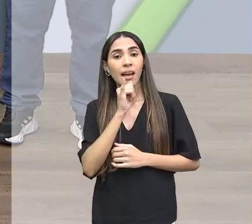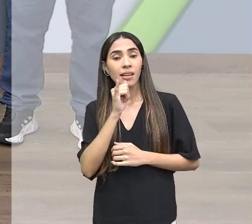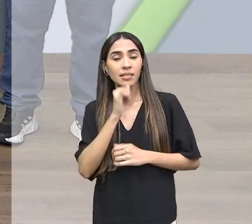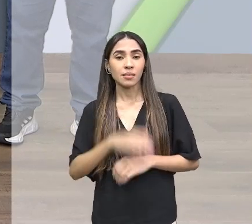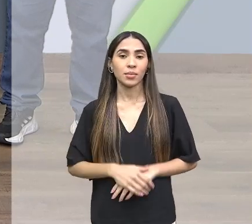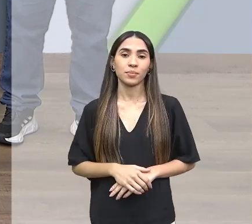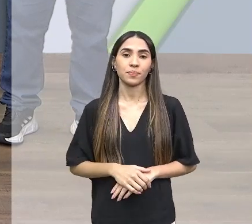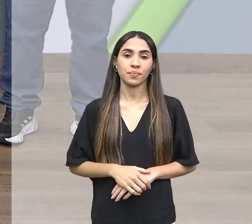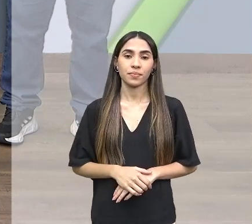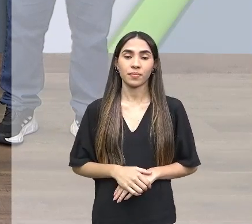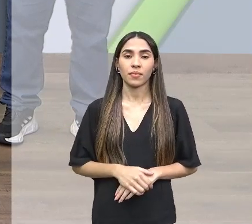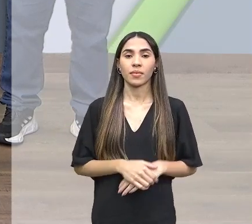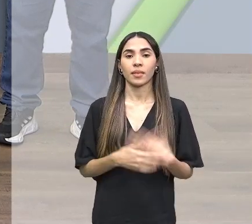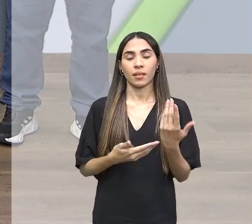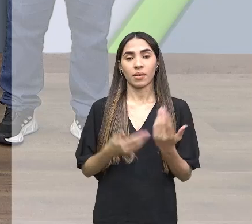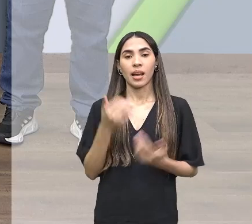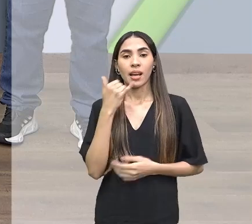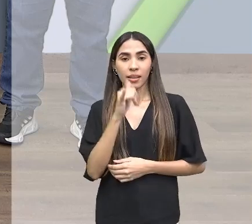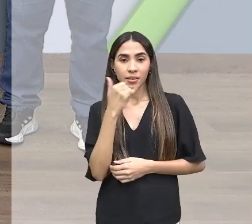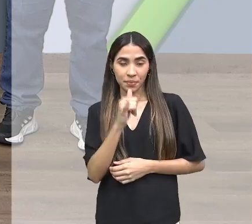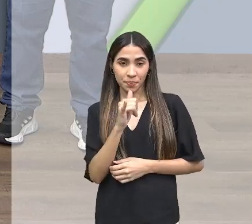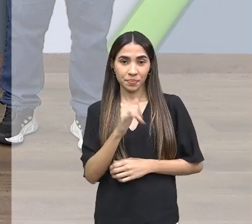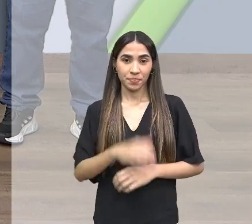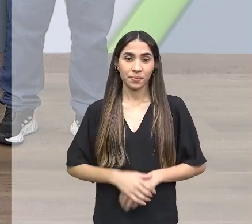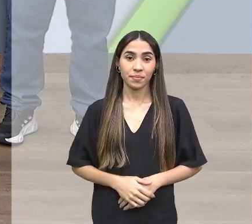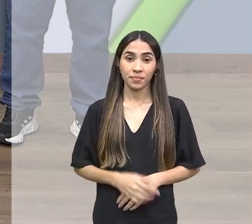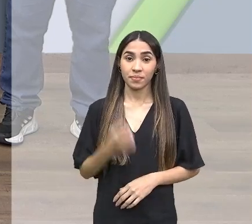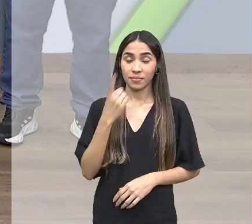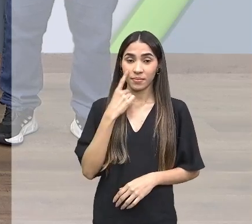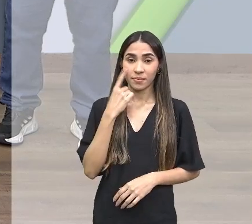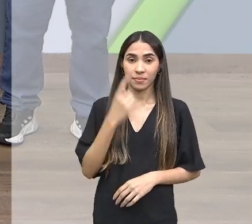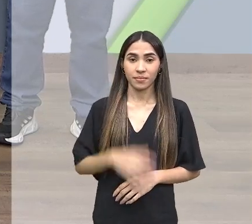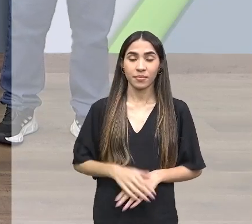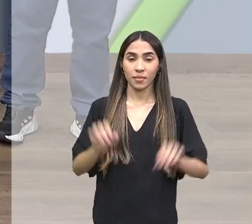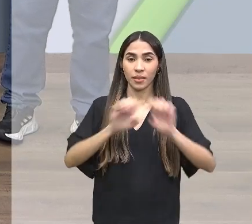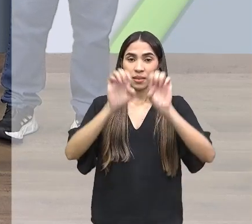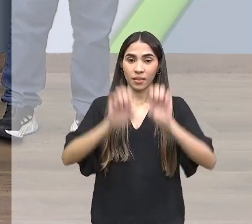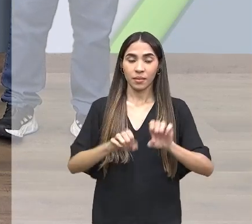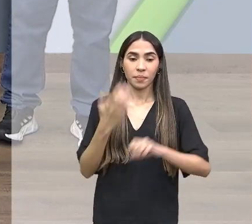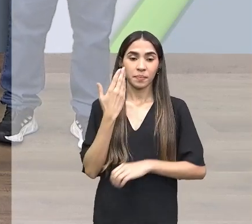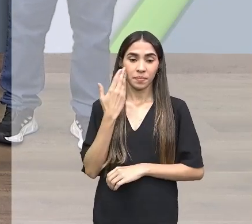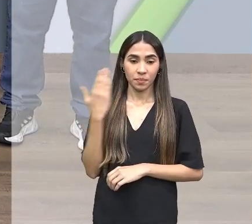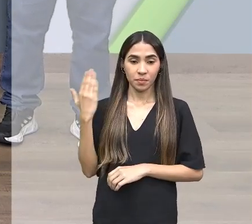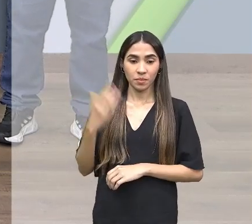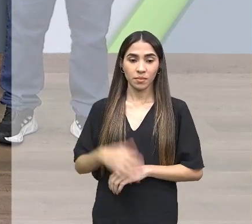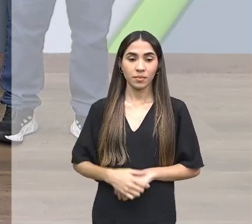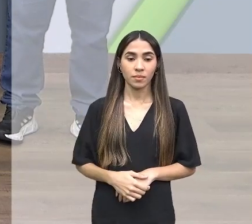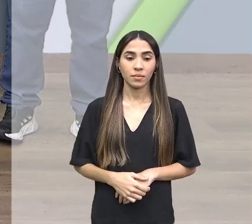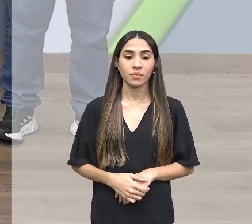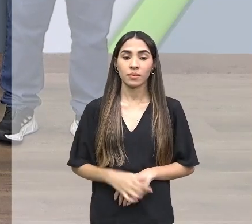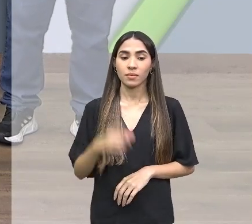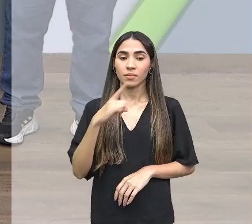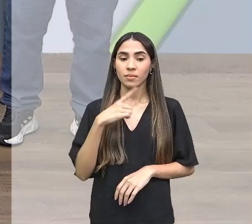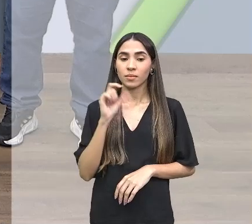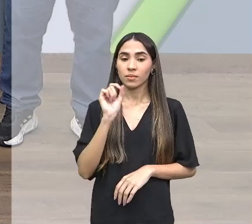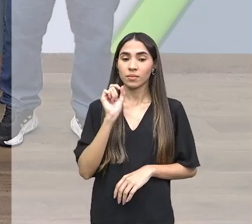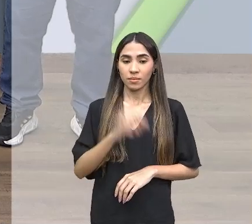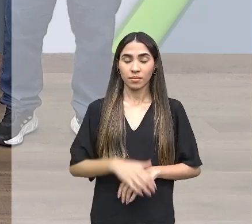nós estamos falando em geração de energia elétrica. Veja só esse esqueminha. Olha só, nós temos